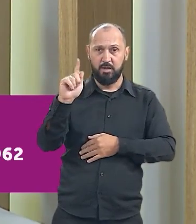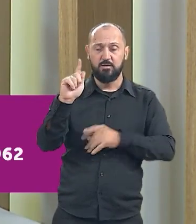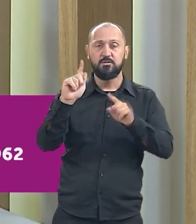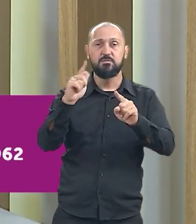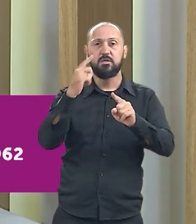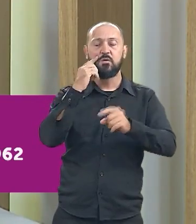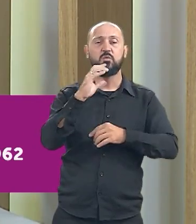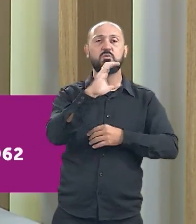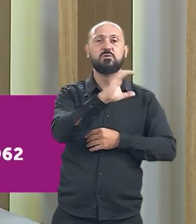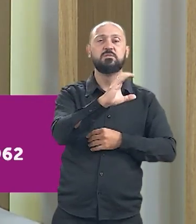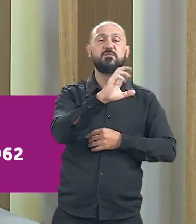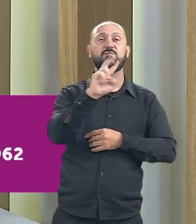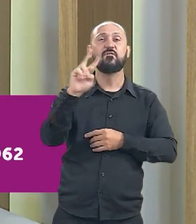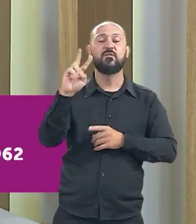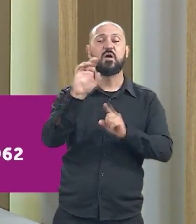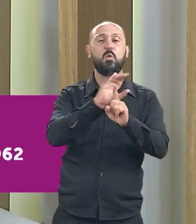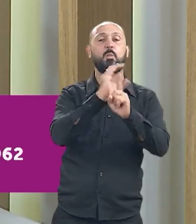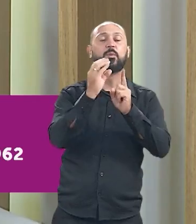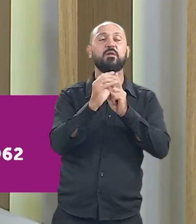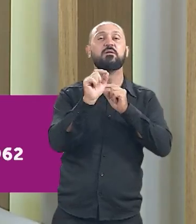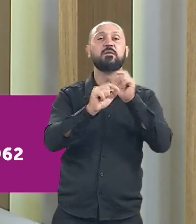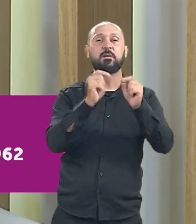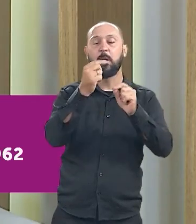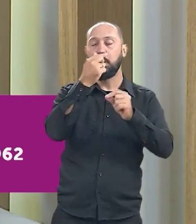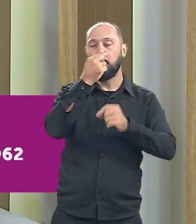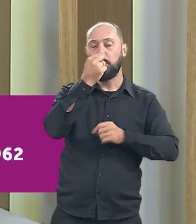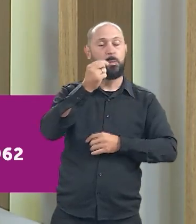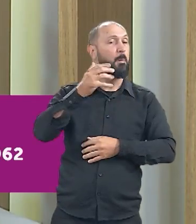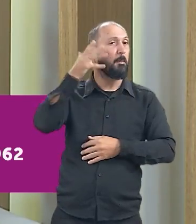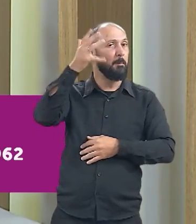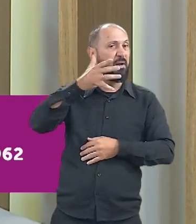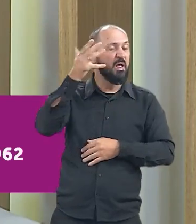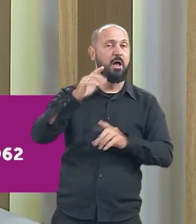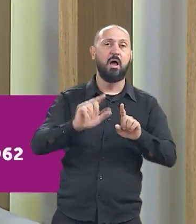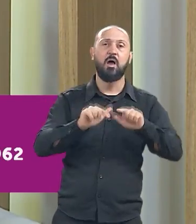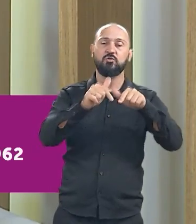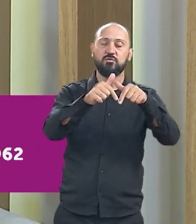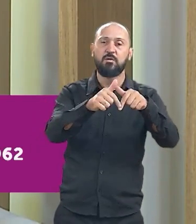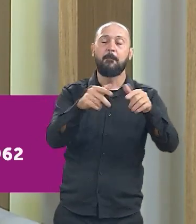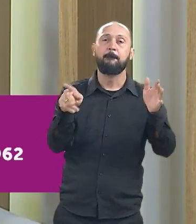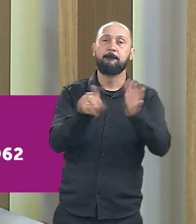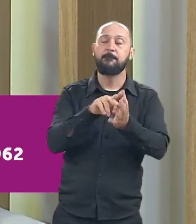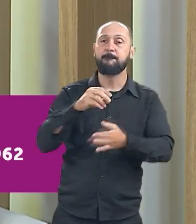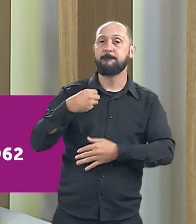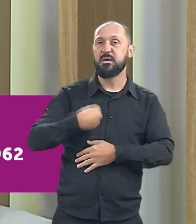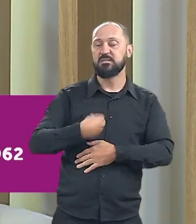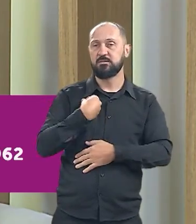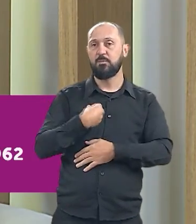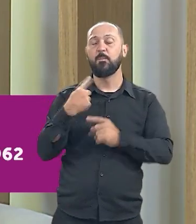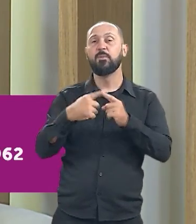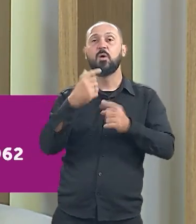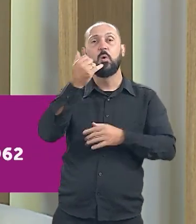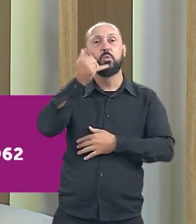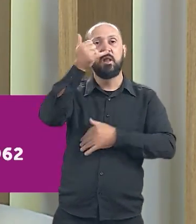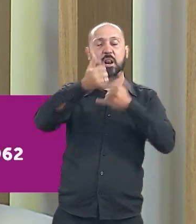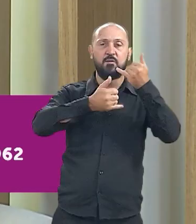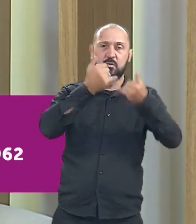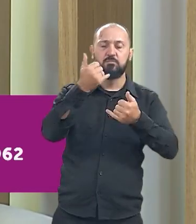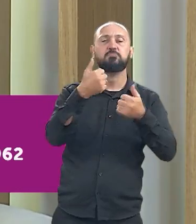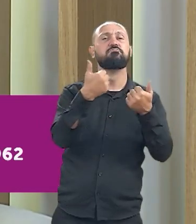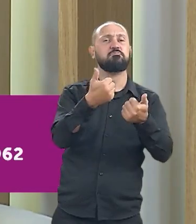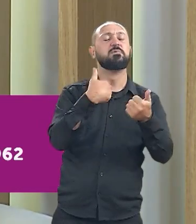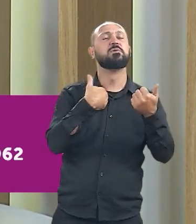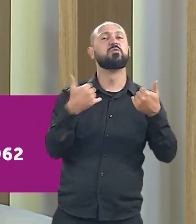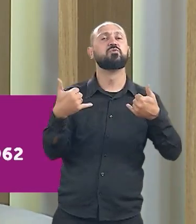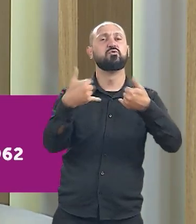CVV Comunidade, que são palestras, atividades mais presenciais. Porque o telefone hoje, ele está